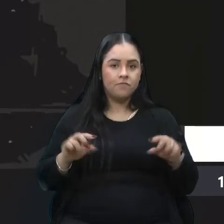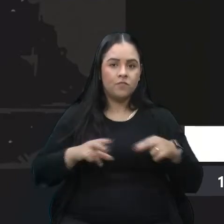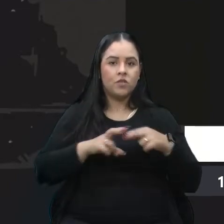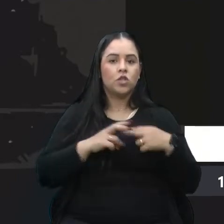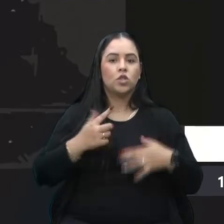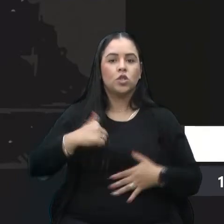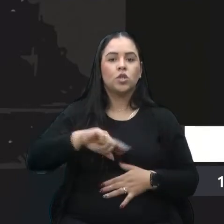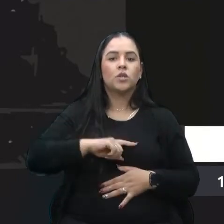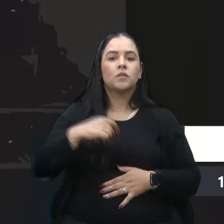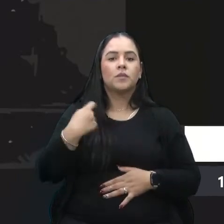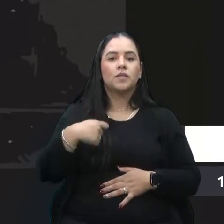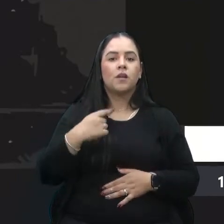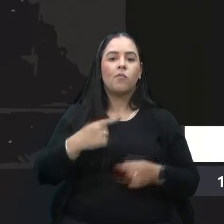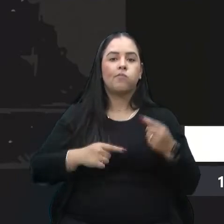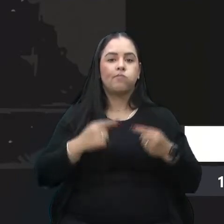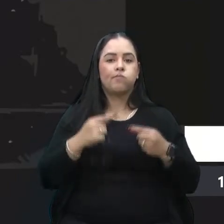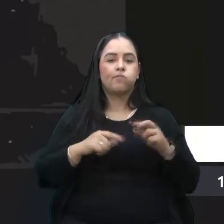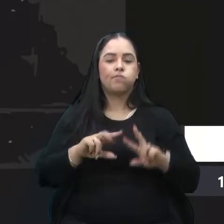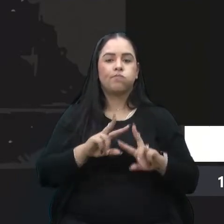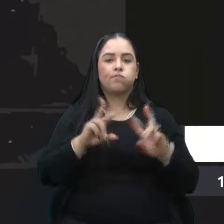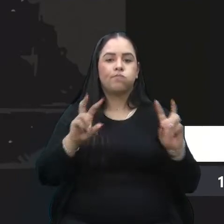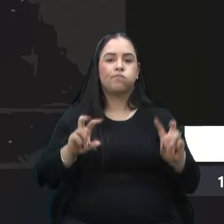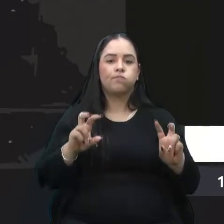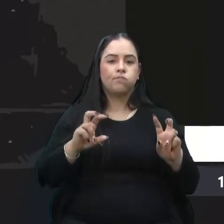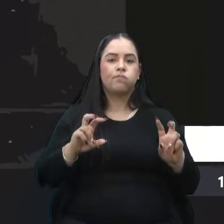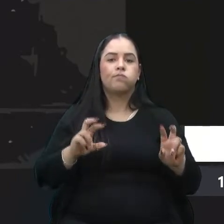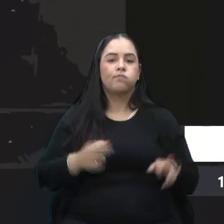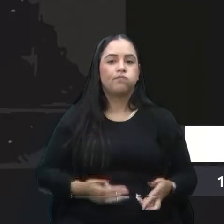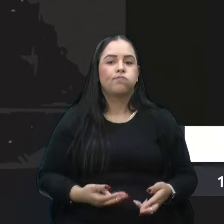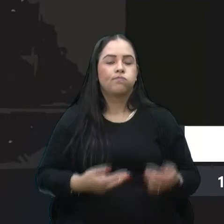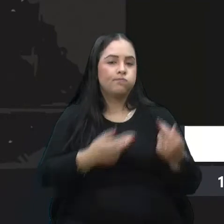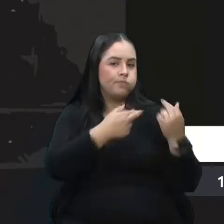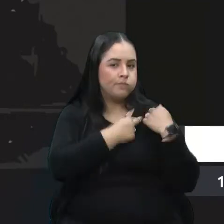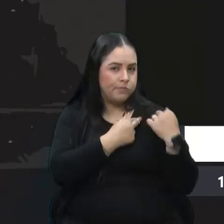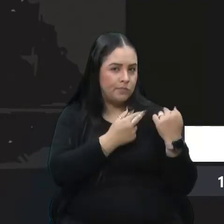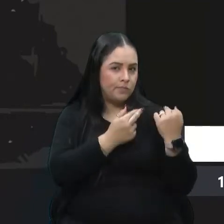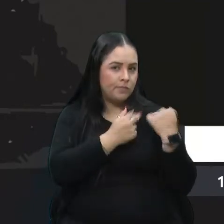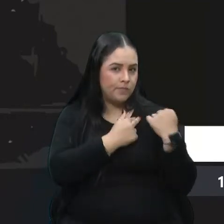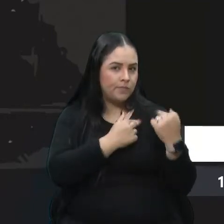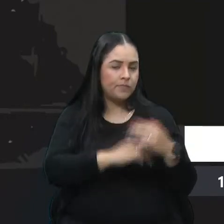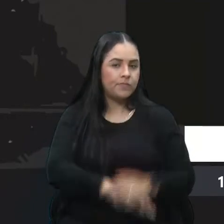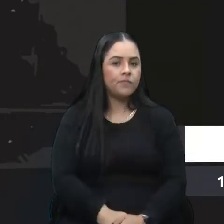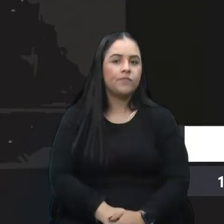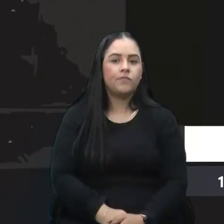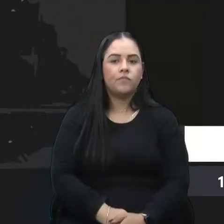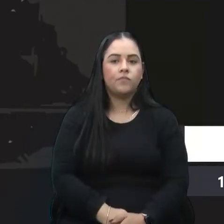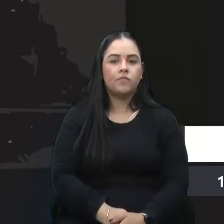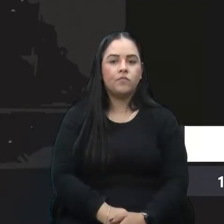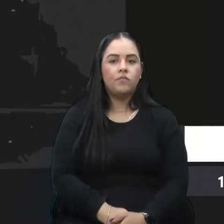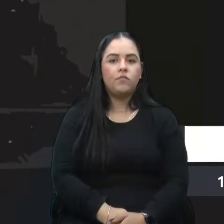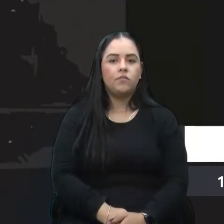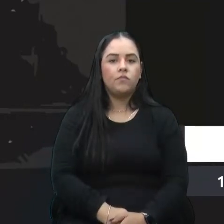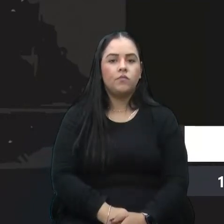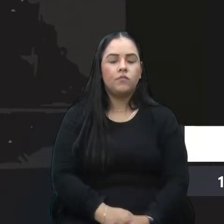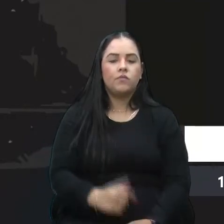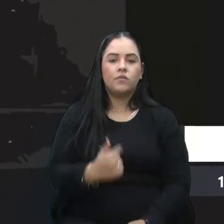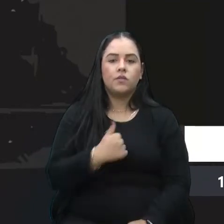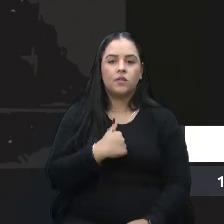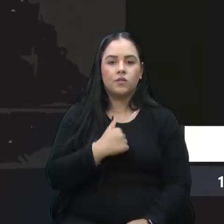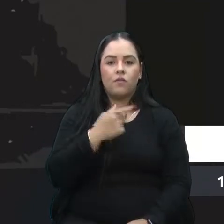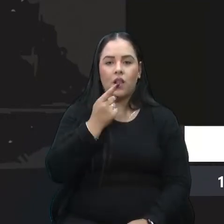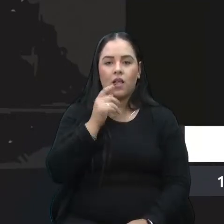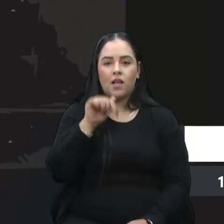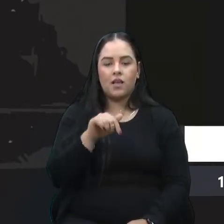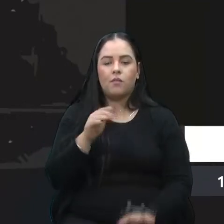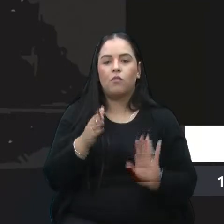precisamos discutir esse tema com responsabilidade. Eu até vou trazer aqui, propor, né, de que